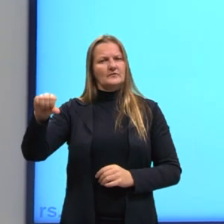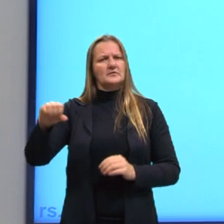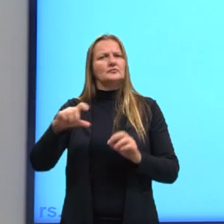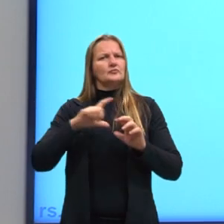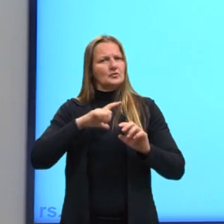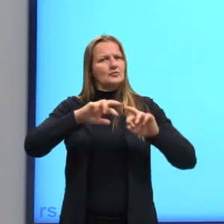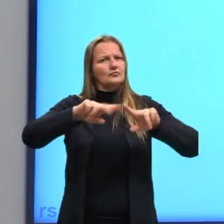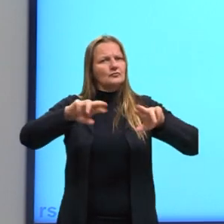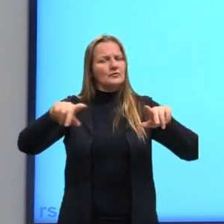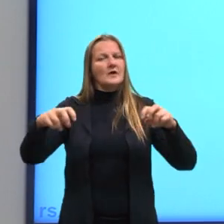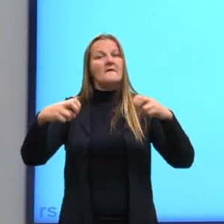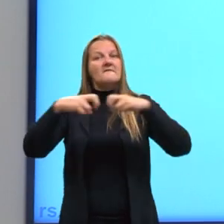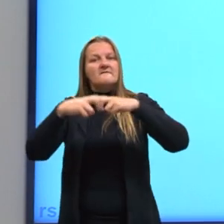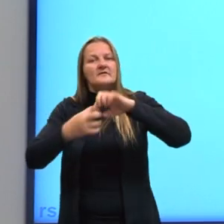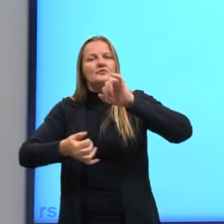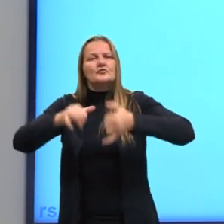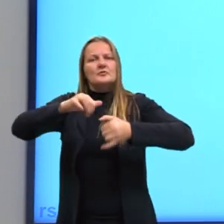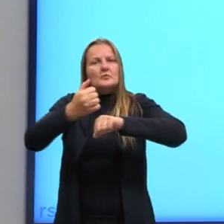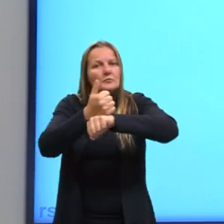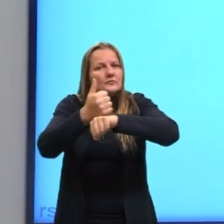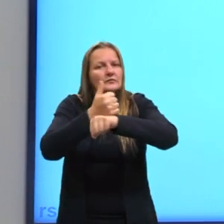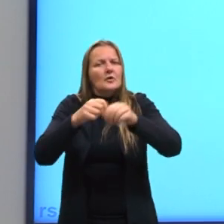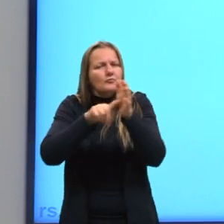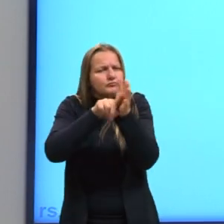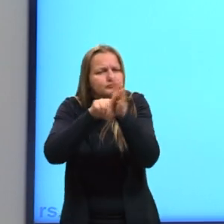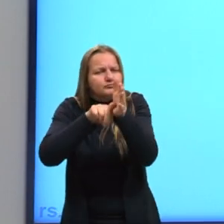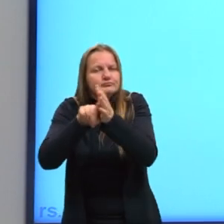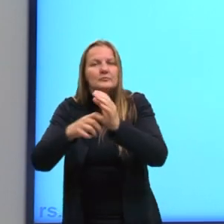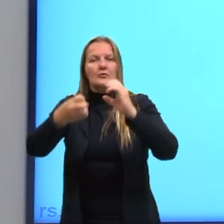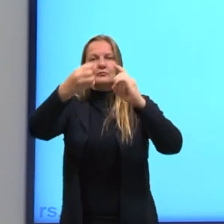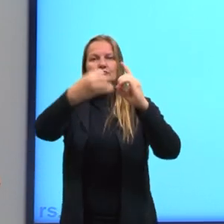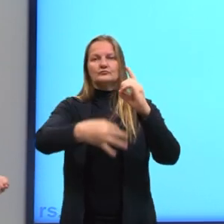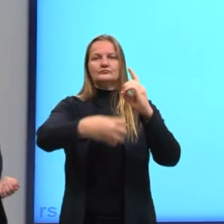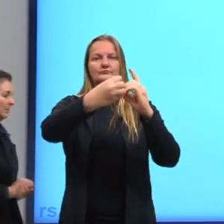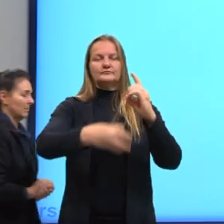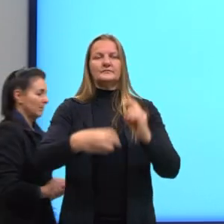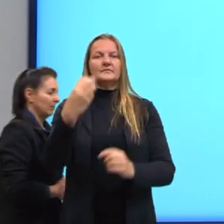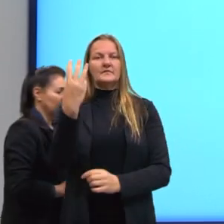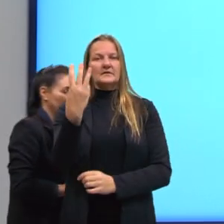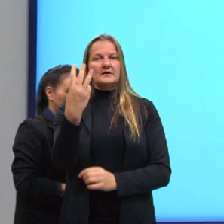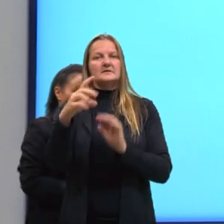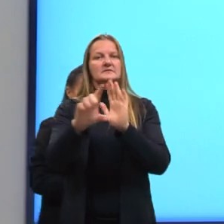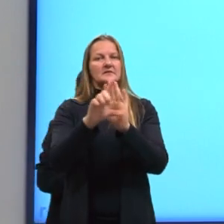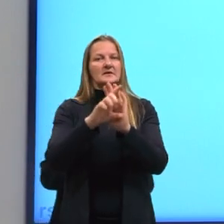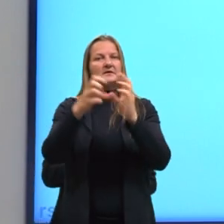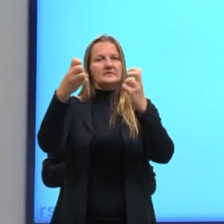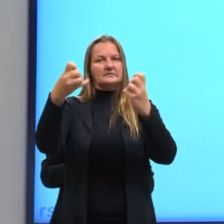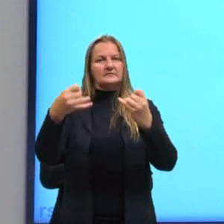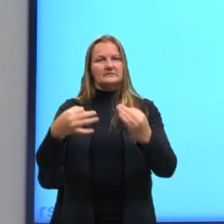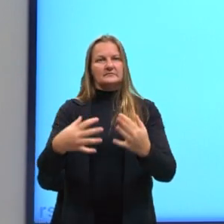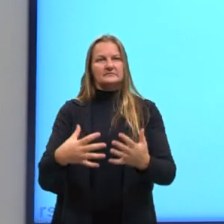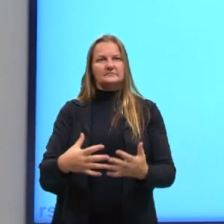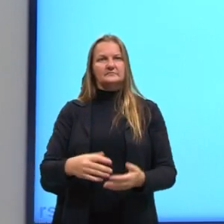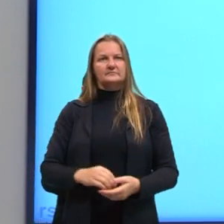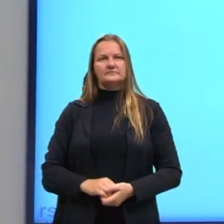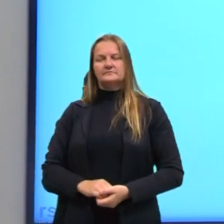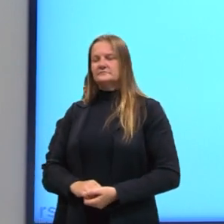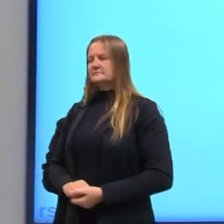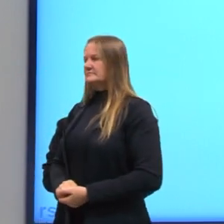vários físico-químicos que conseguiram definir três leis aí essas três leis